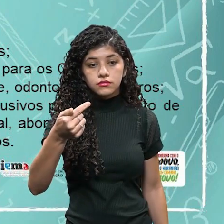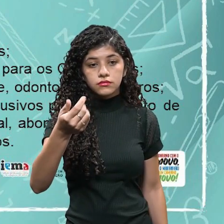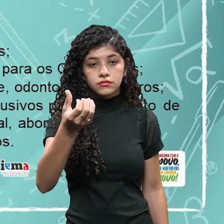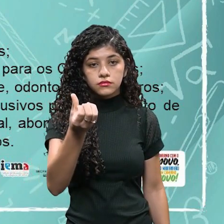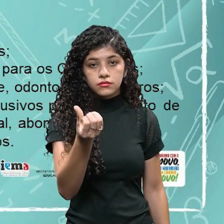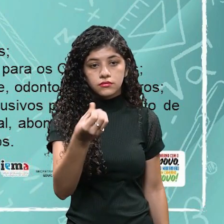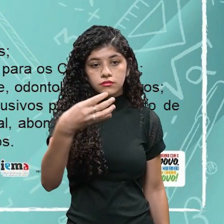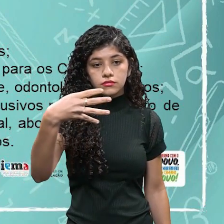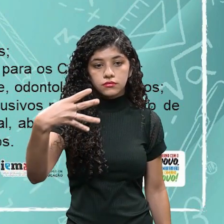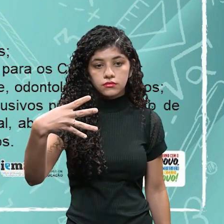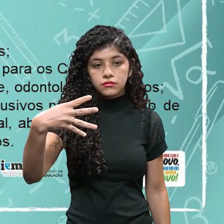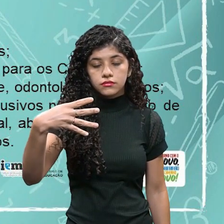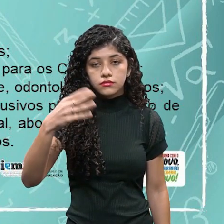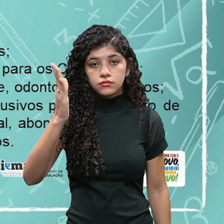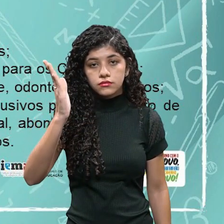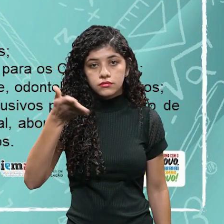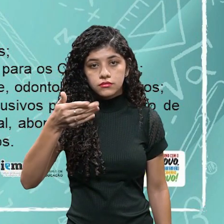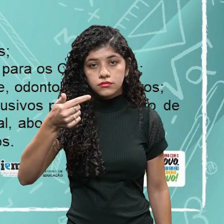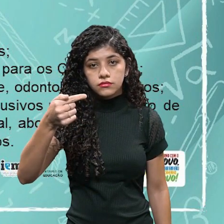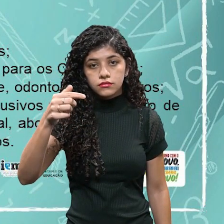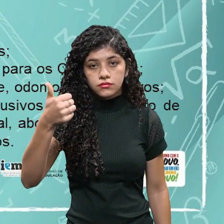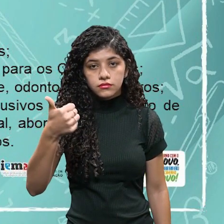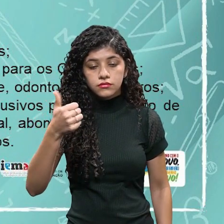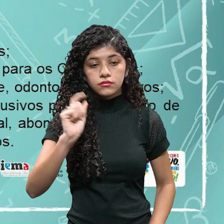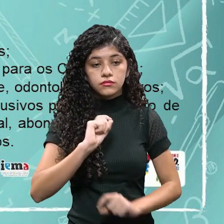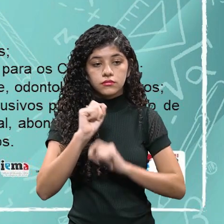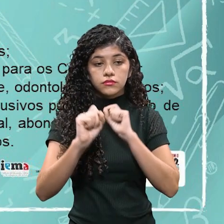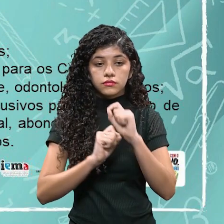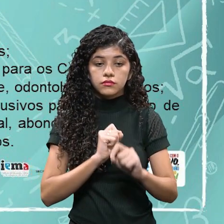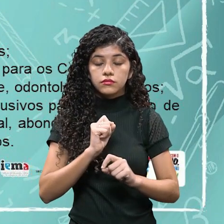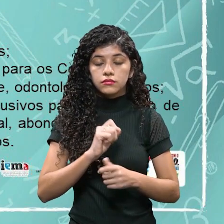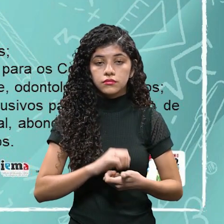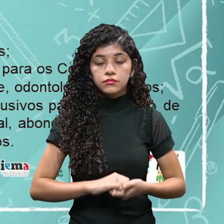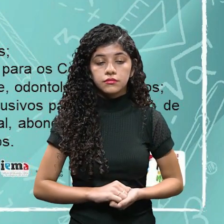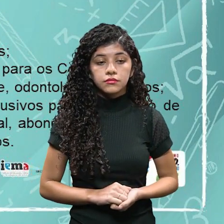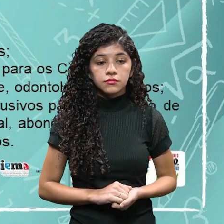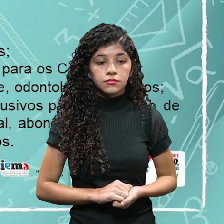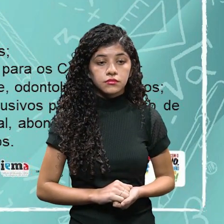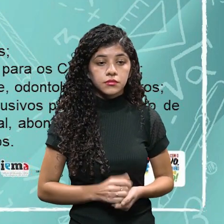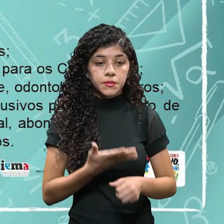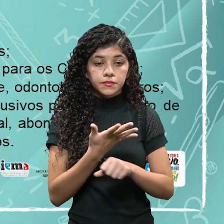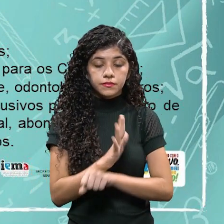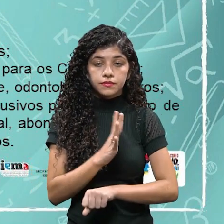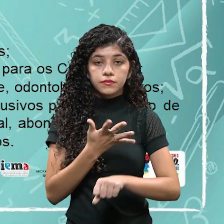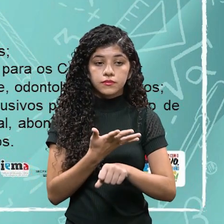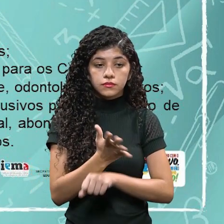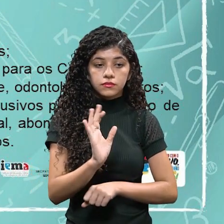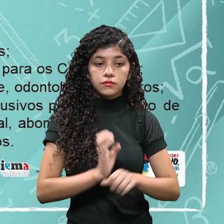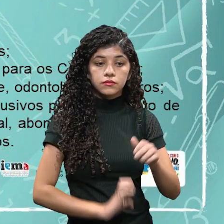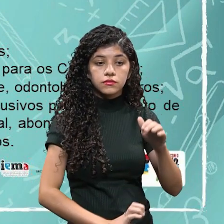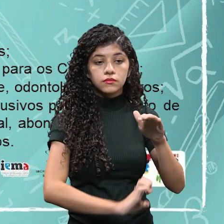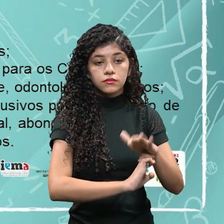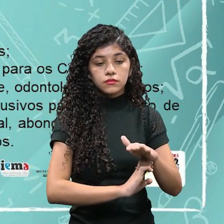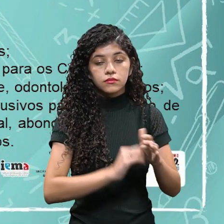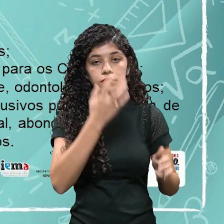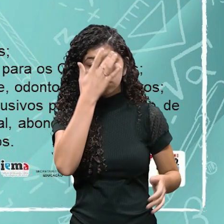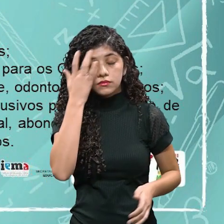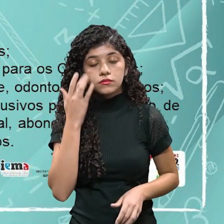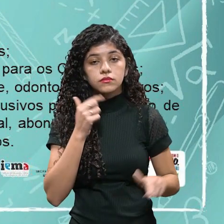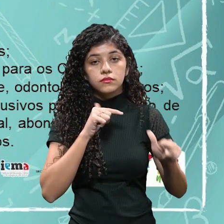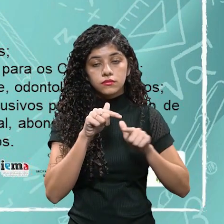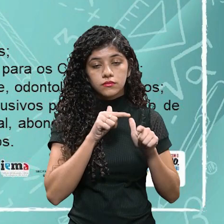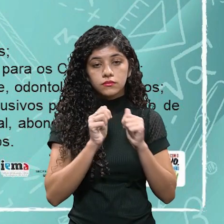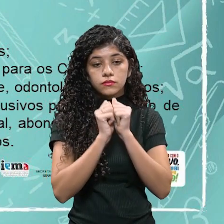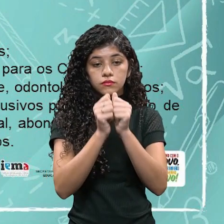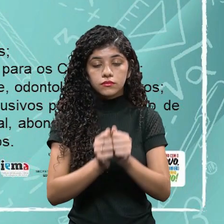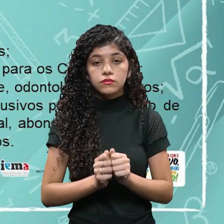5.764 de 71, denomina-se atos cooperativos os praticados entre as cooperativas e seus associados,